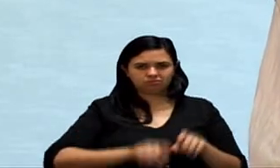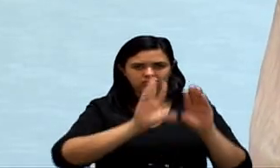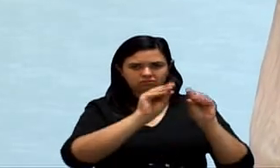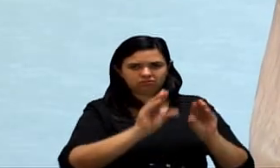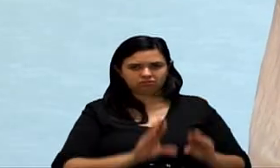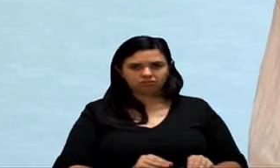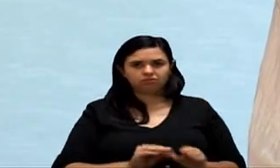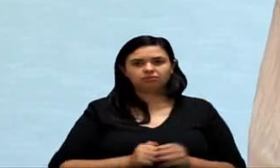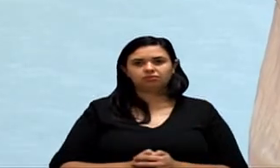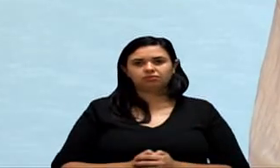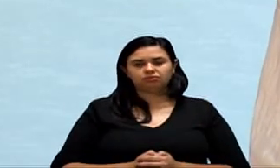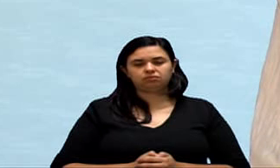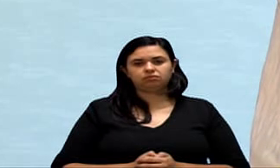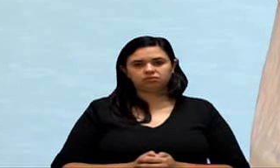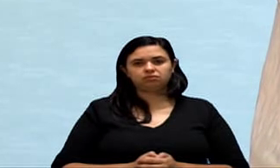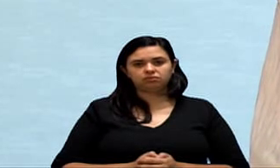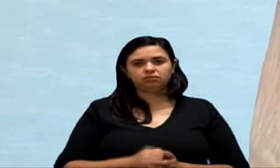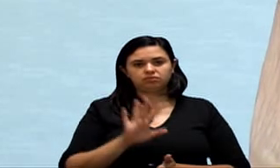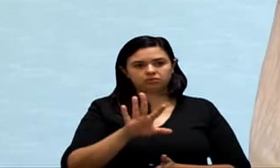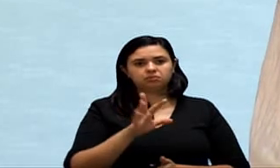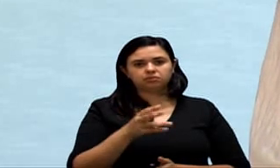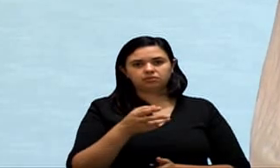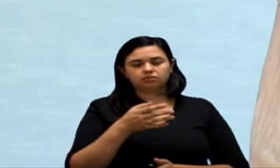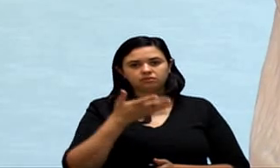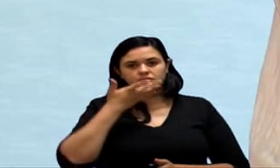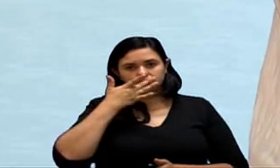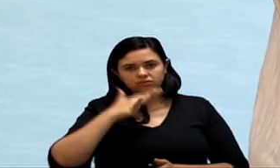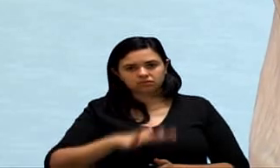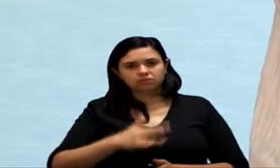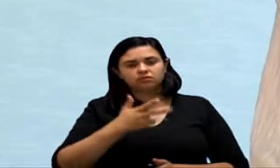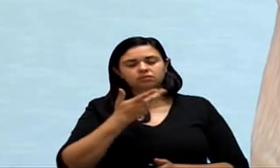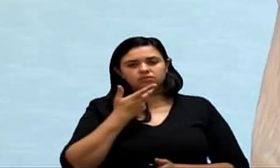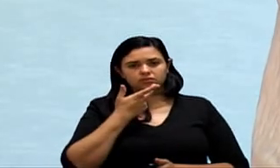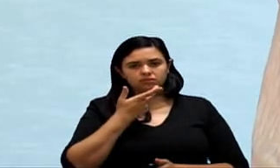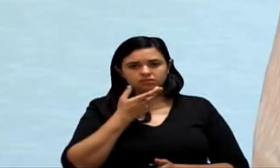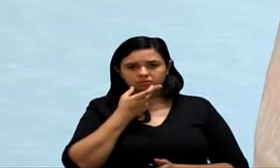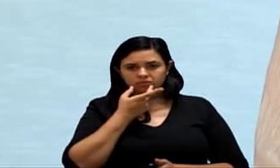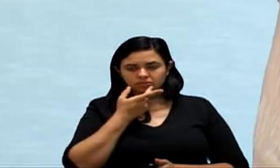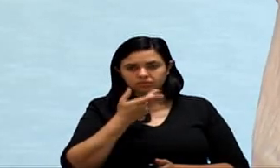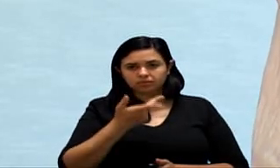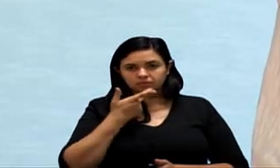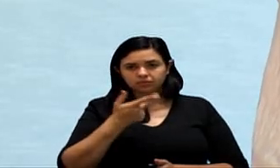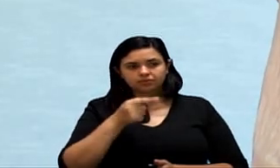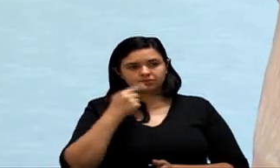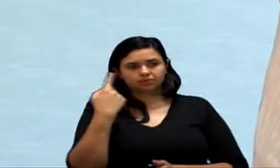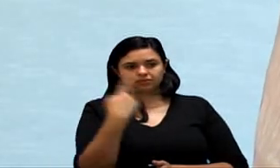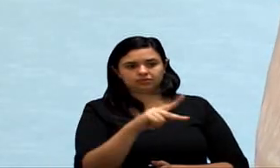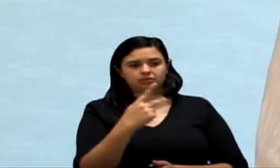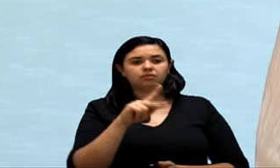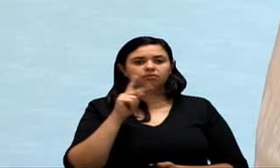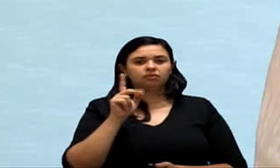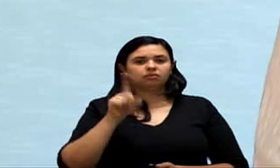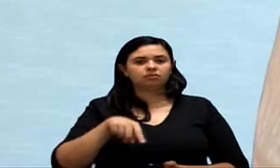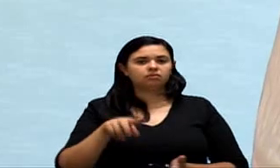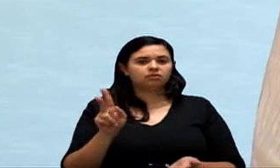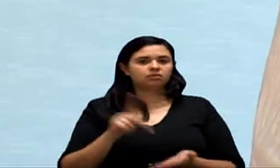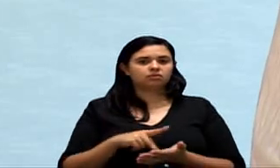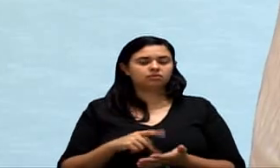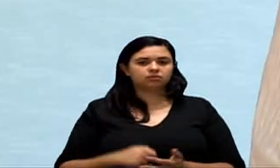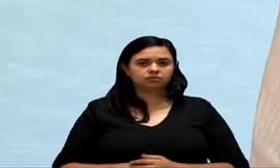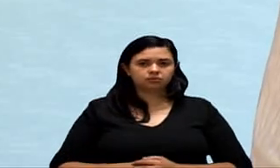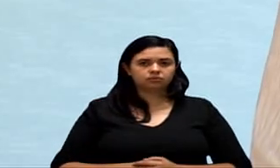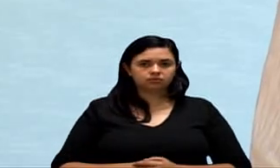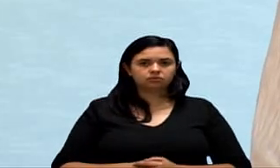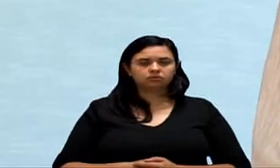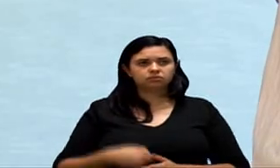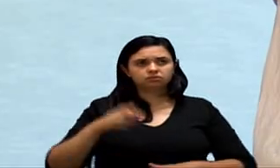a verdade. Tem a verdade. Esse Dia Nacional é um dia para nós chamarmos a conscientização disso, para que